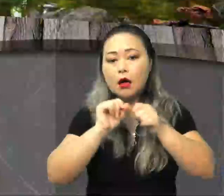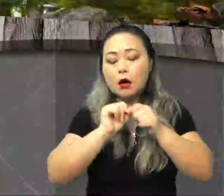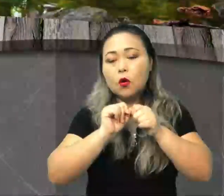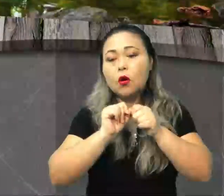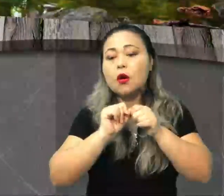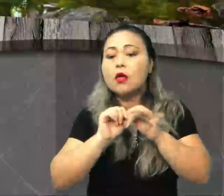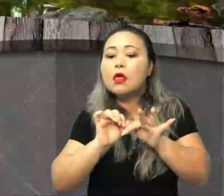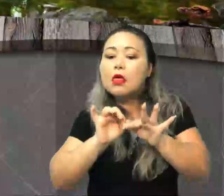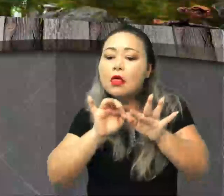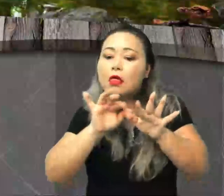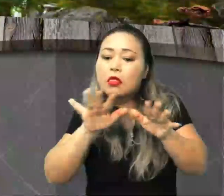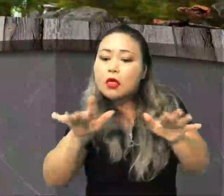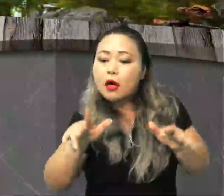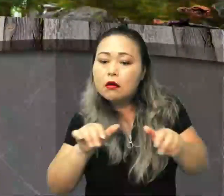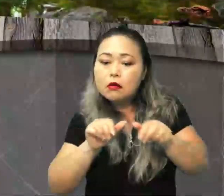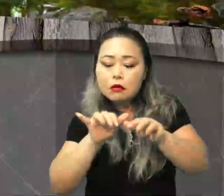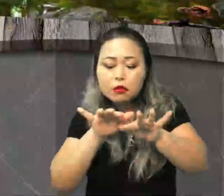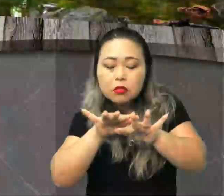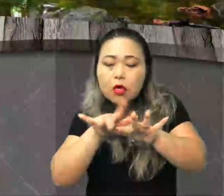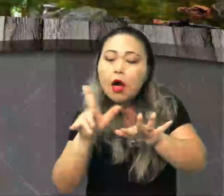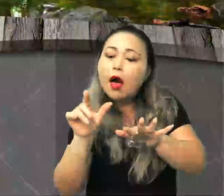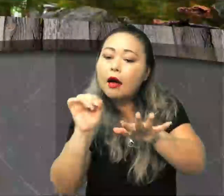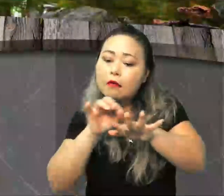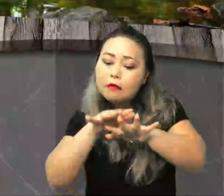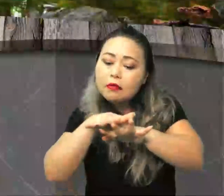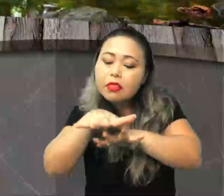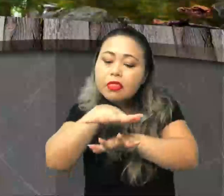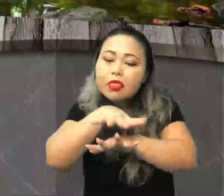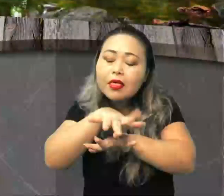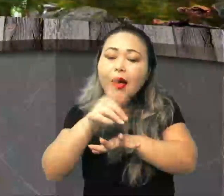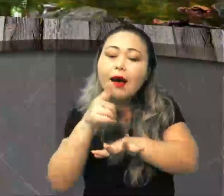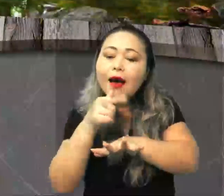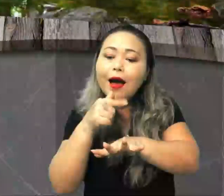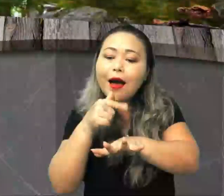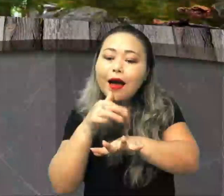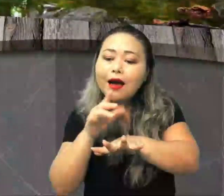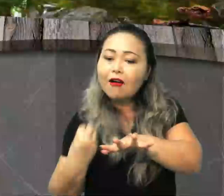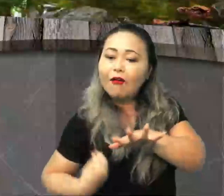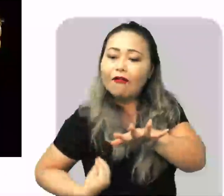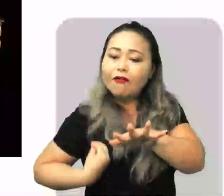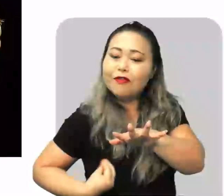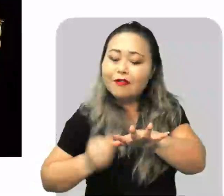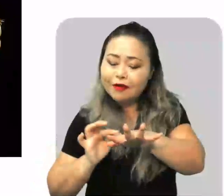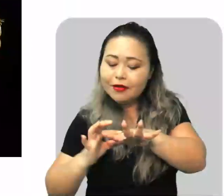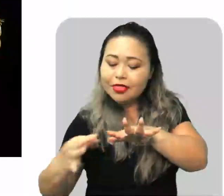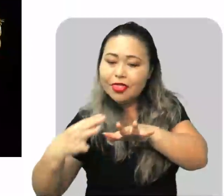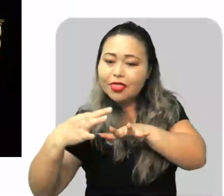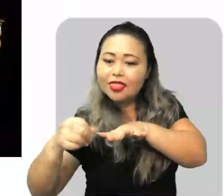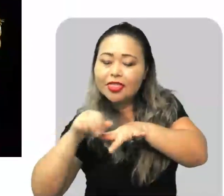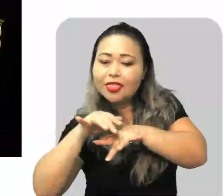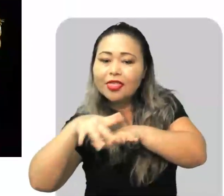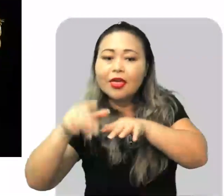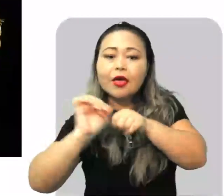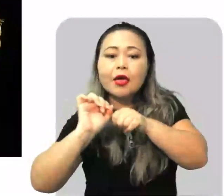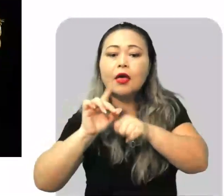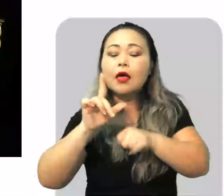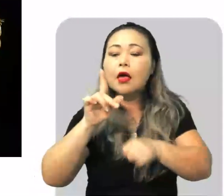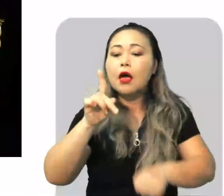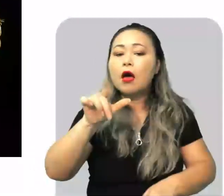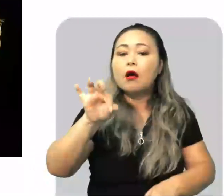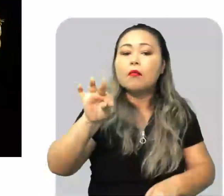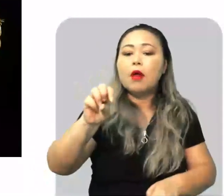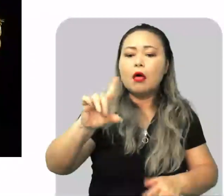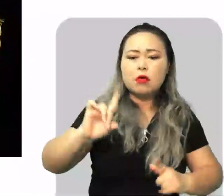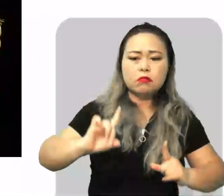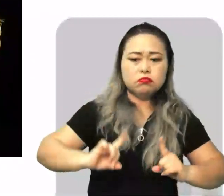as medusas, né? Água-viva, são exemplos de quinidários, tá? Volta lá. Plateumintos, são